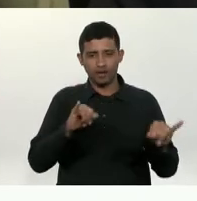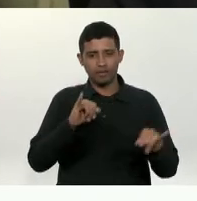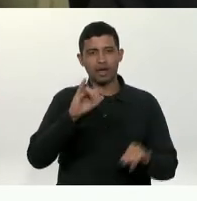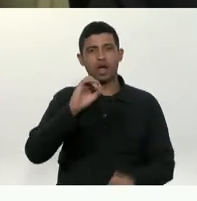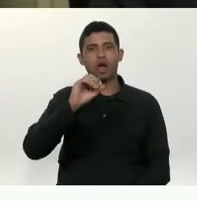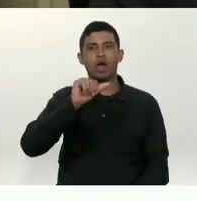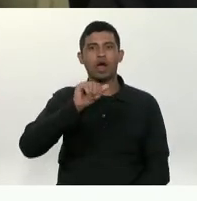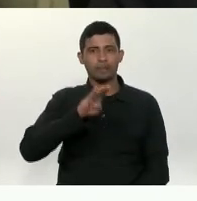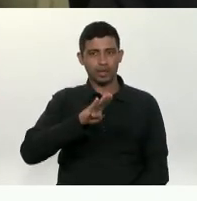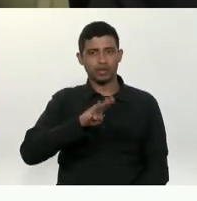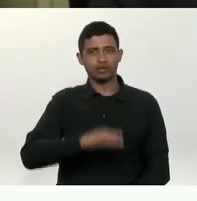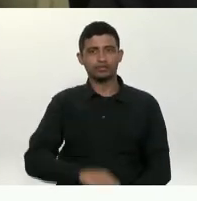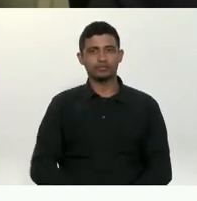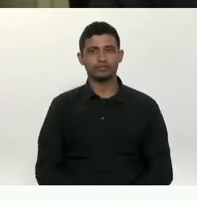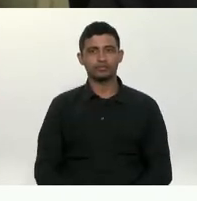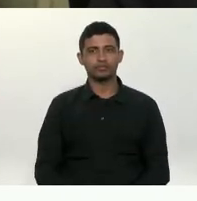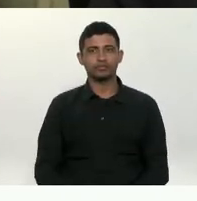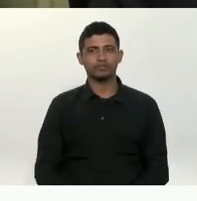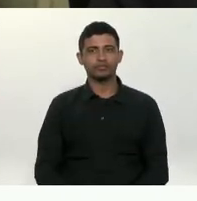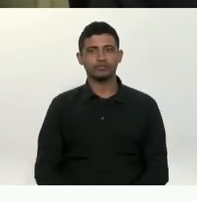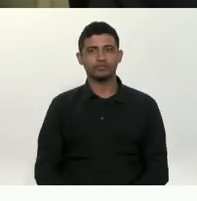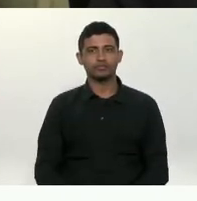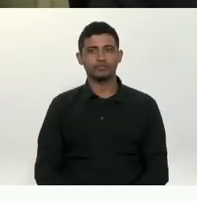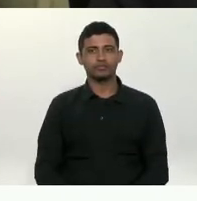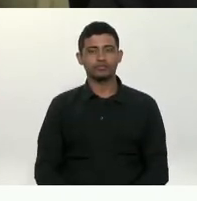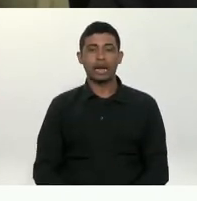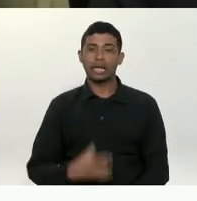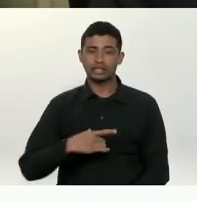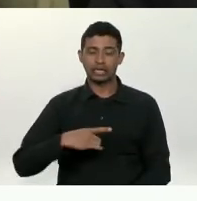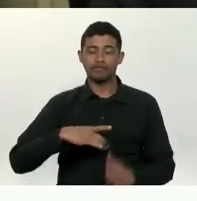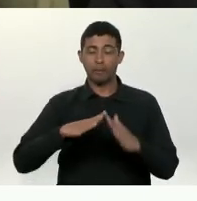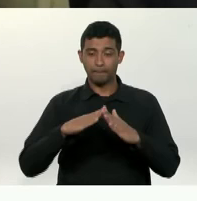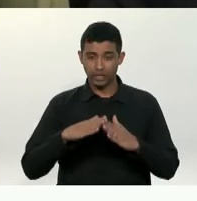força de um requerimento do